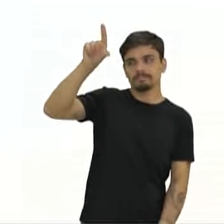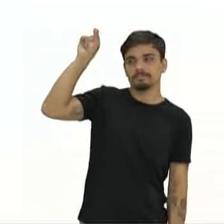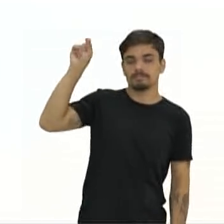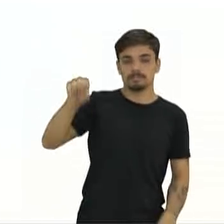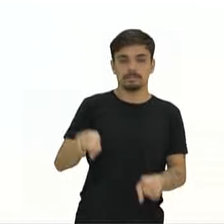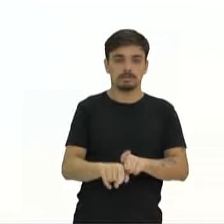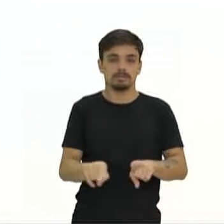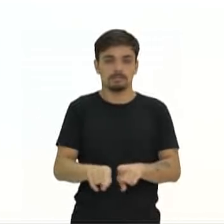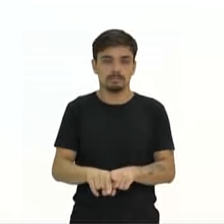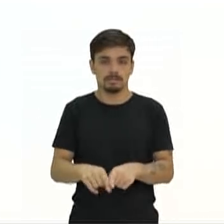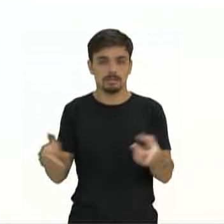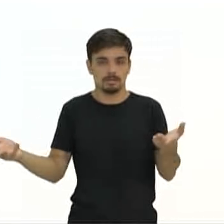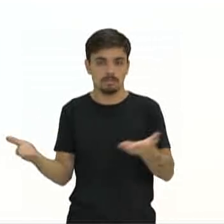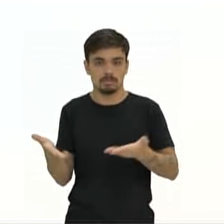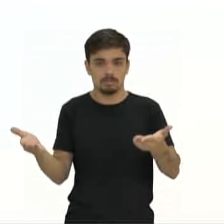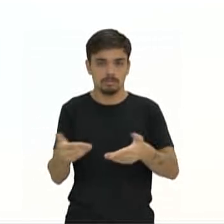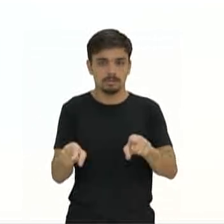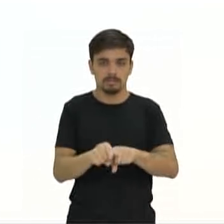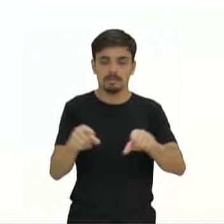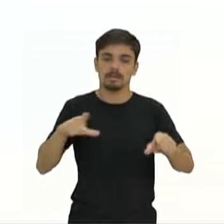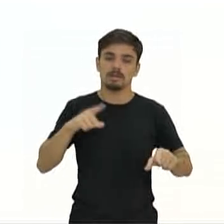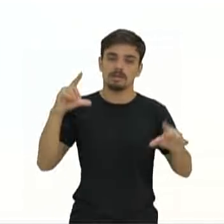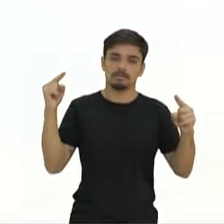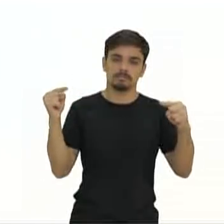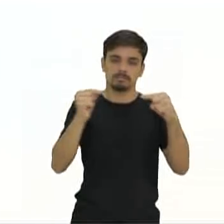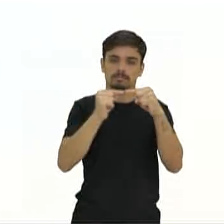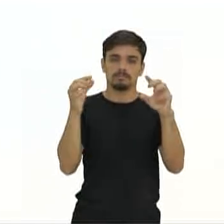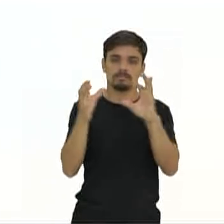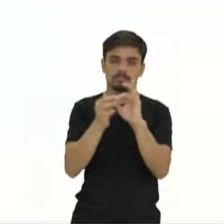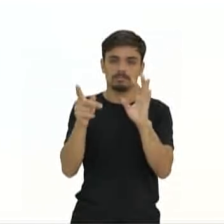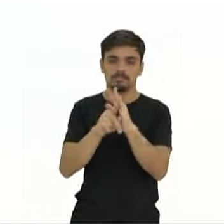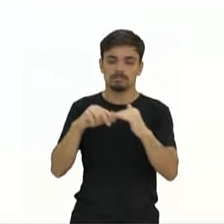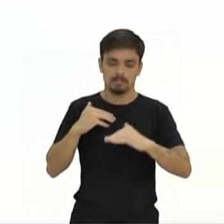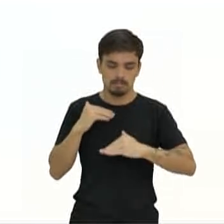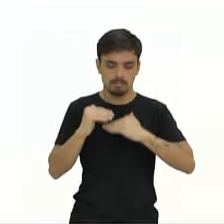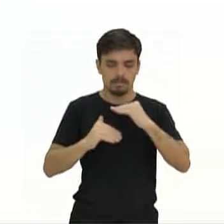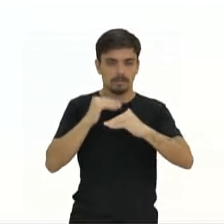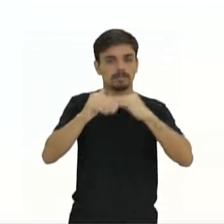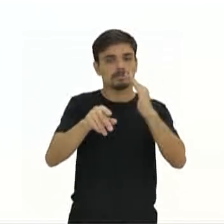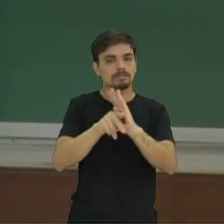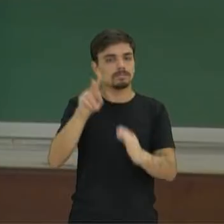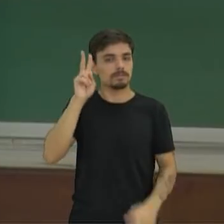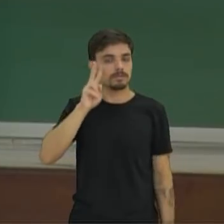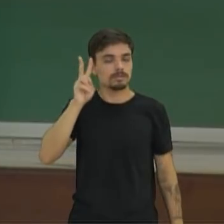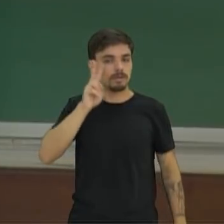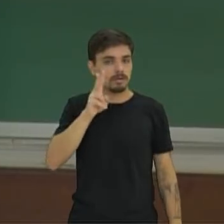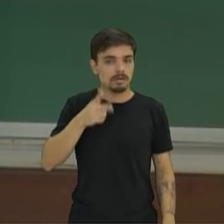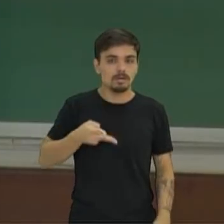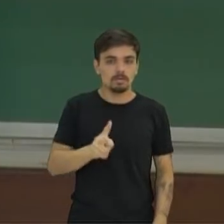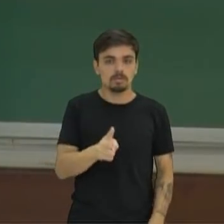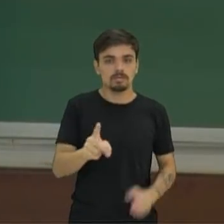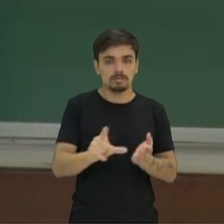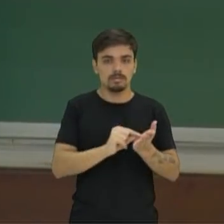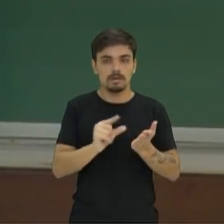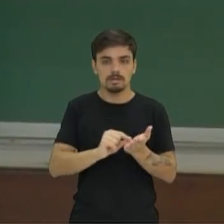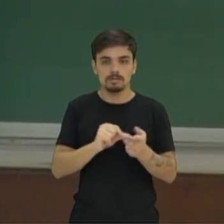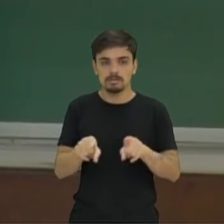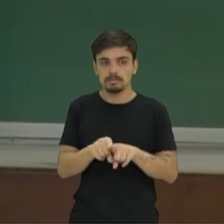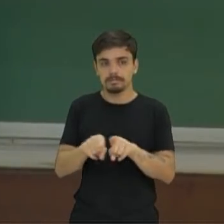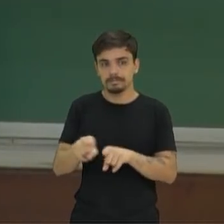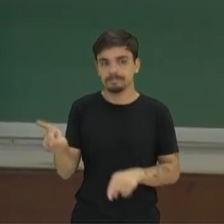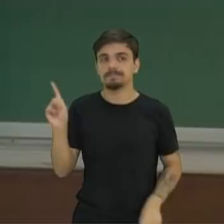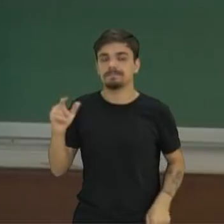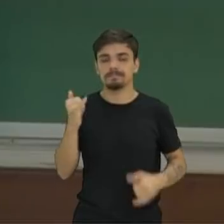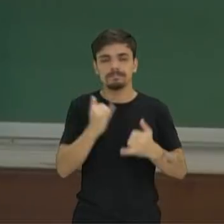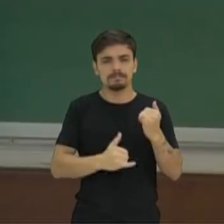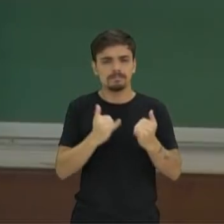quê? O atual. Tudo isso me remetendo à evolução histórica. Continuando o nosso artigo,